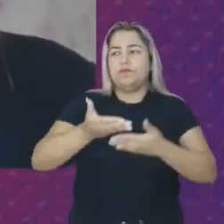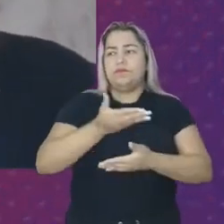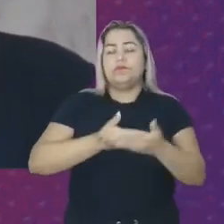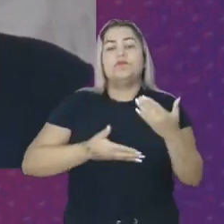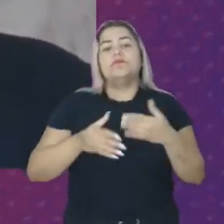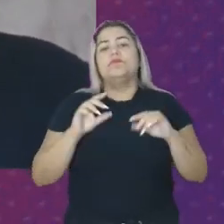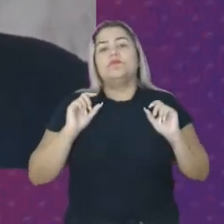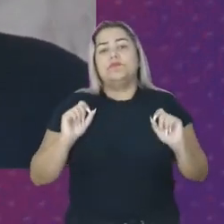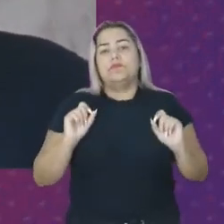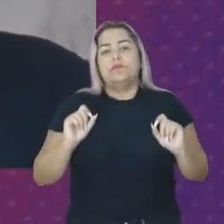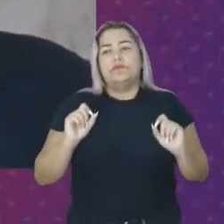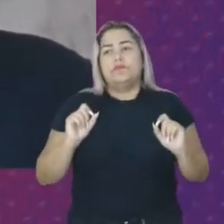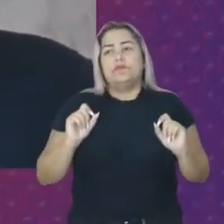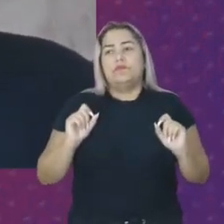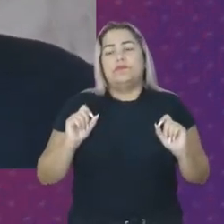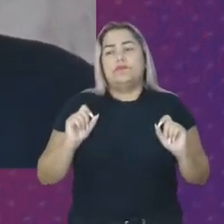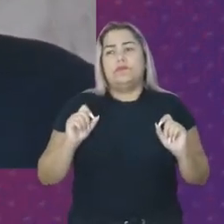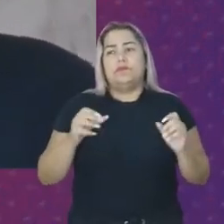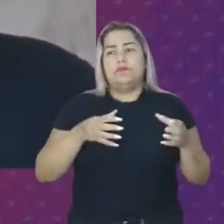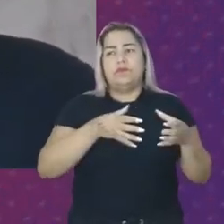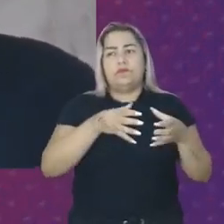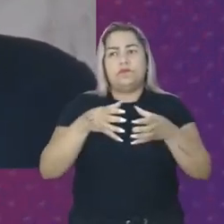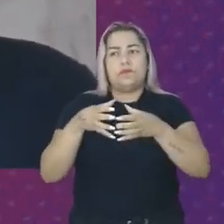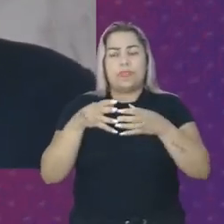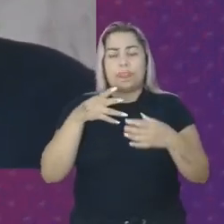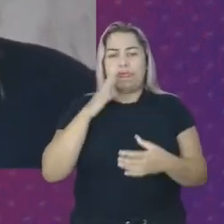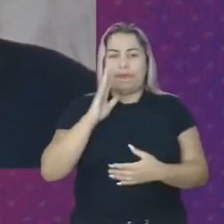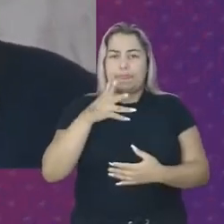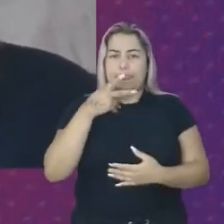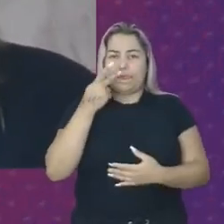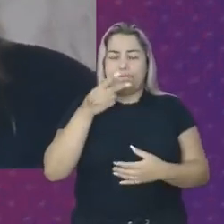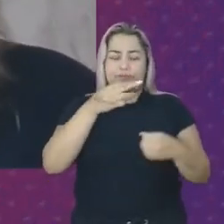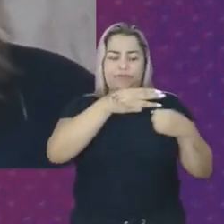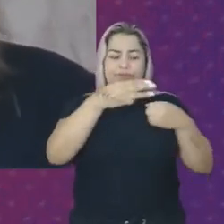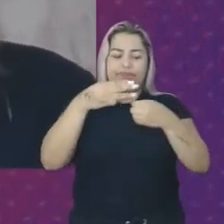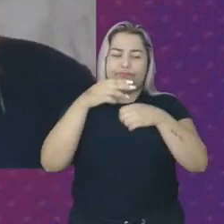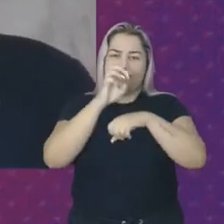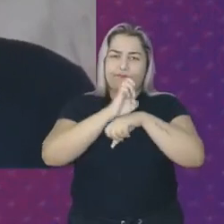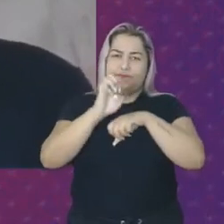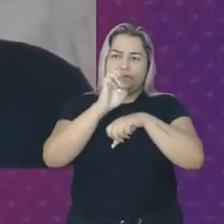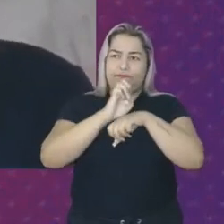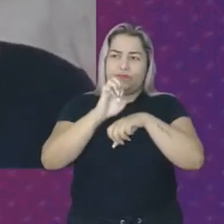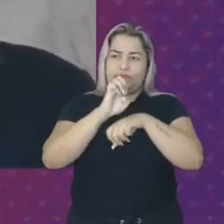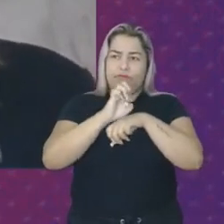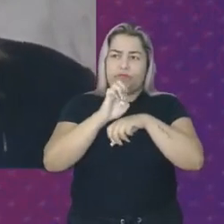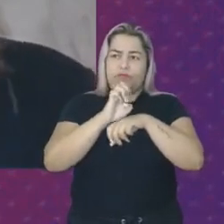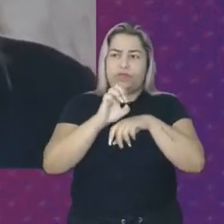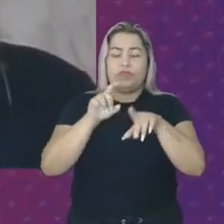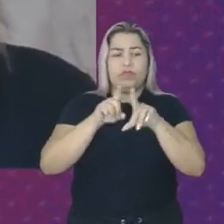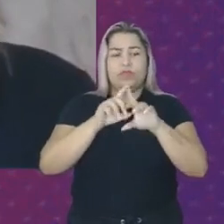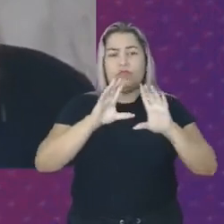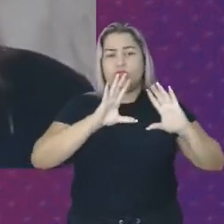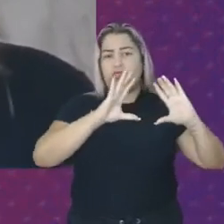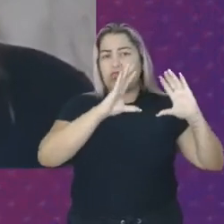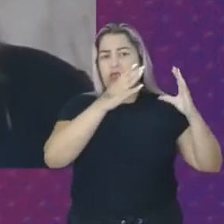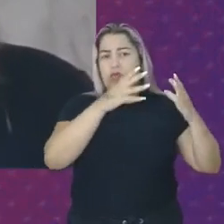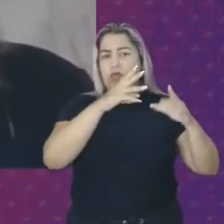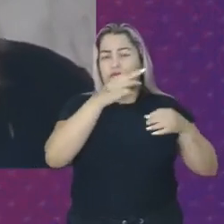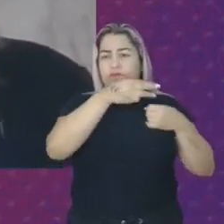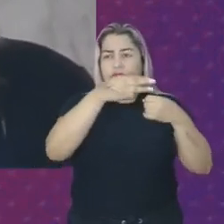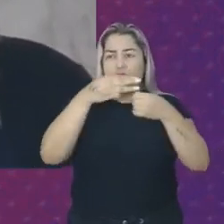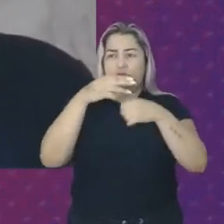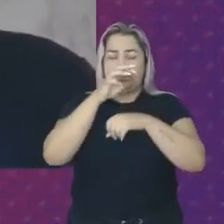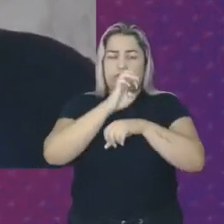dos organismos, como eu já falei, municipais e estaduais, as conferências municipais